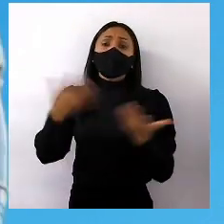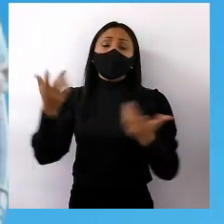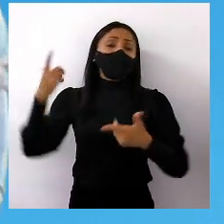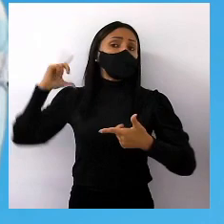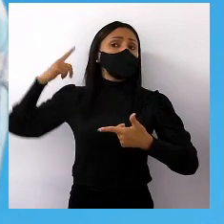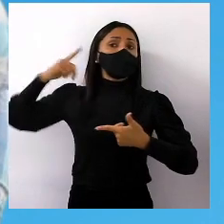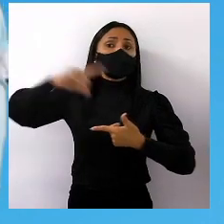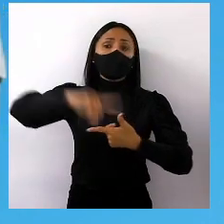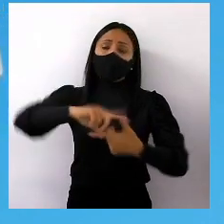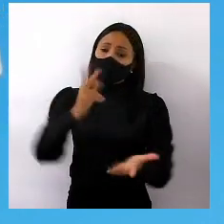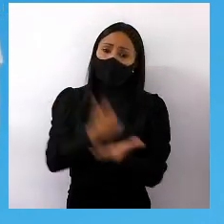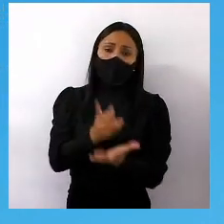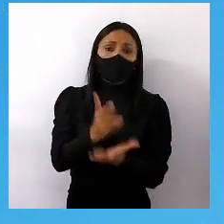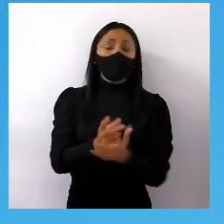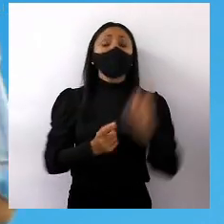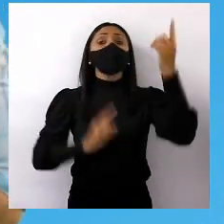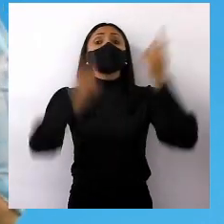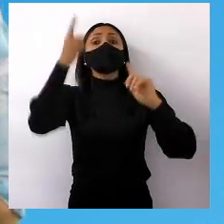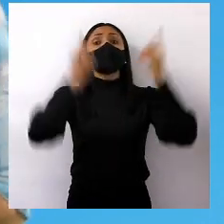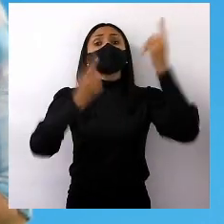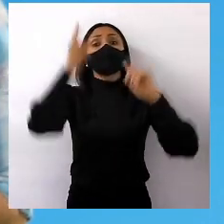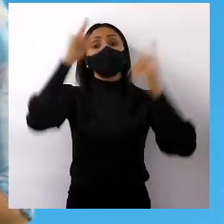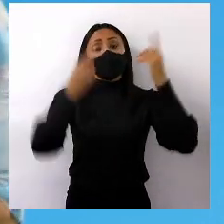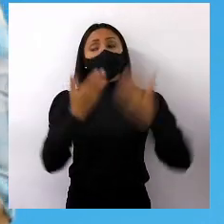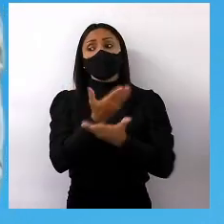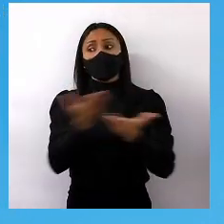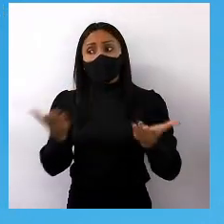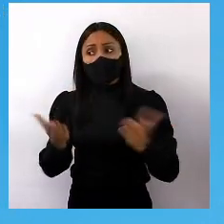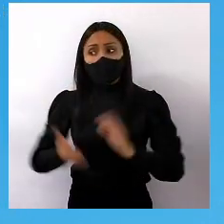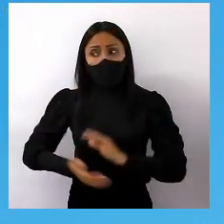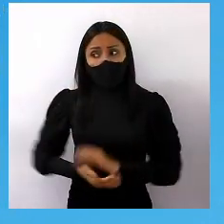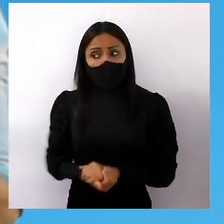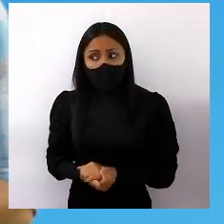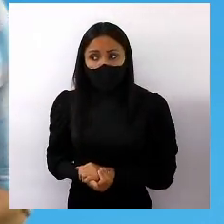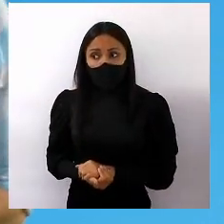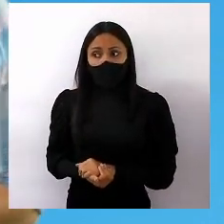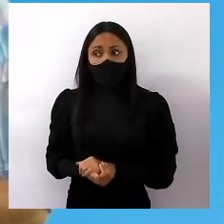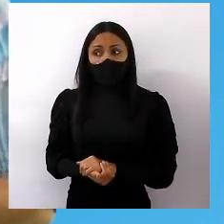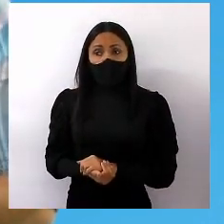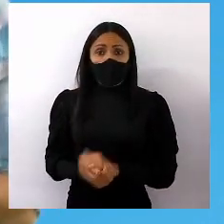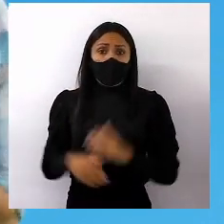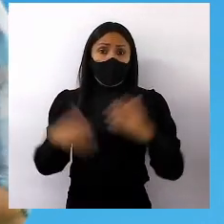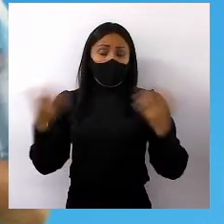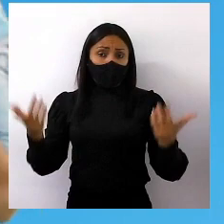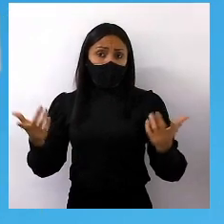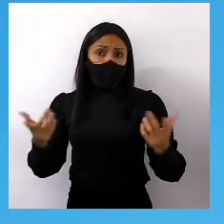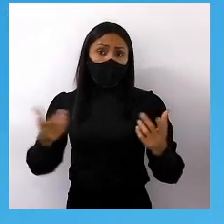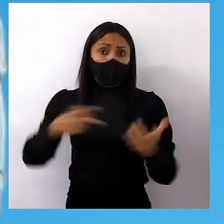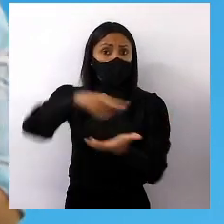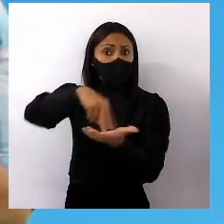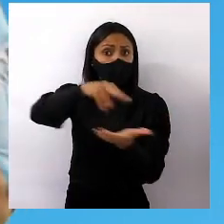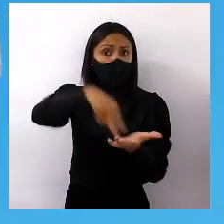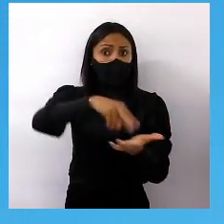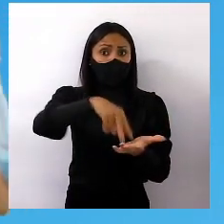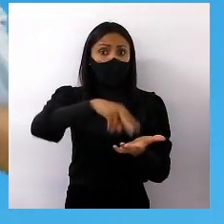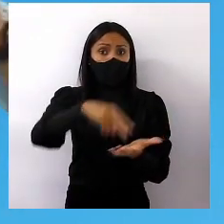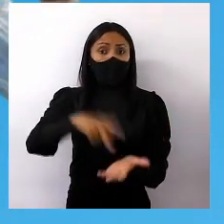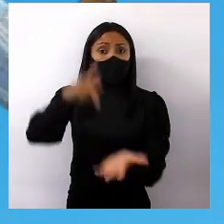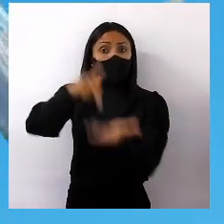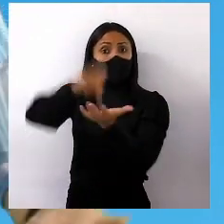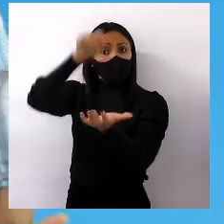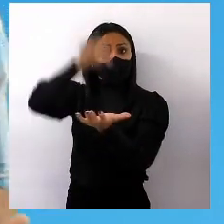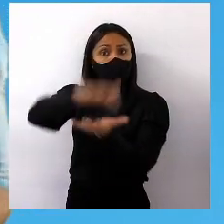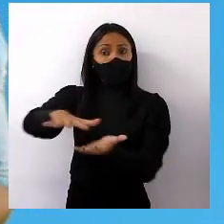Aí eu pergunto, Robson, no carnaval, curte ou não o carnaval? Não vai prestigiar, né, as manifestações lá no Recife Antigo, no Marco Zero, nas